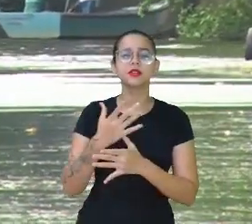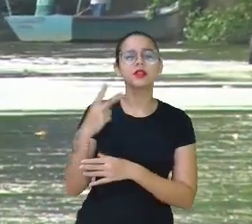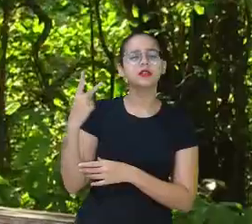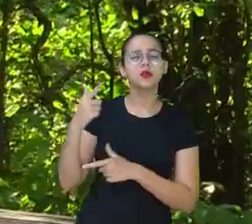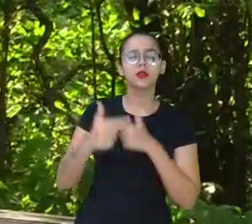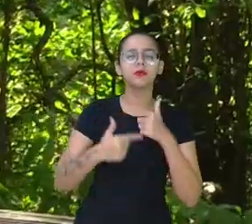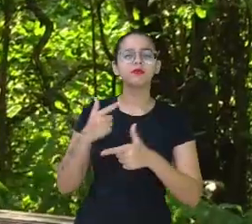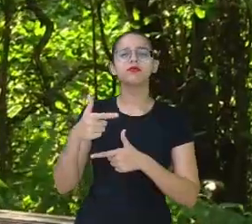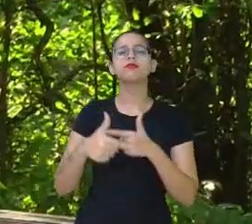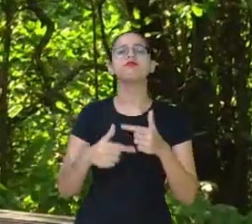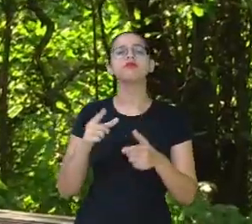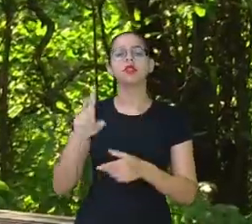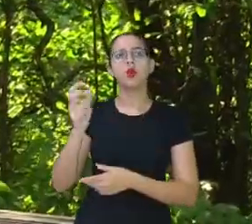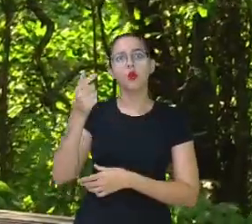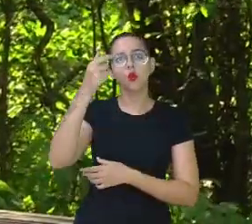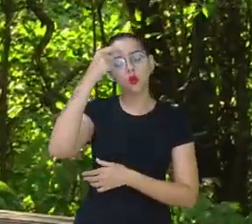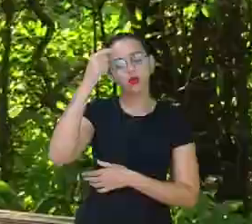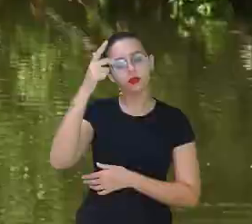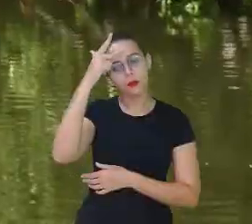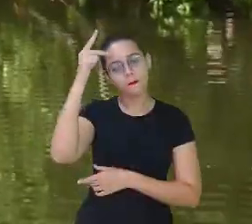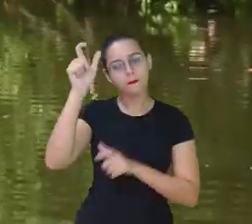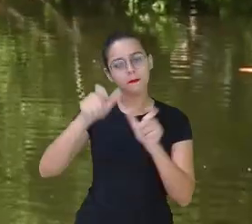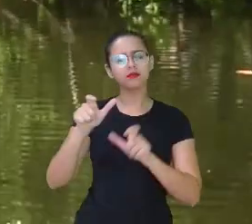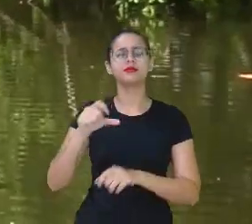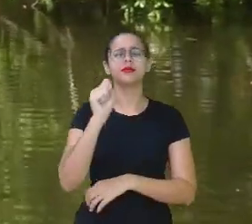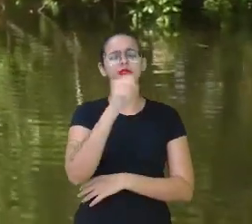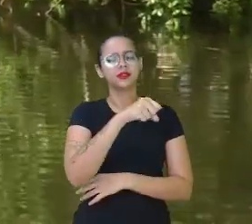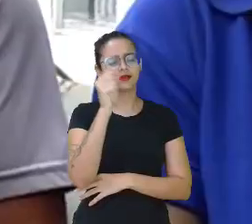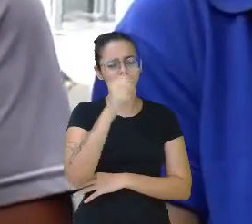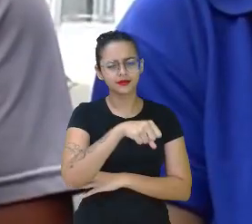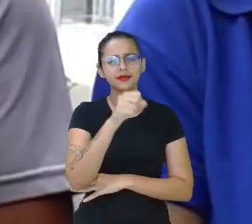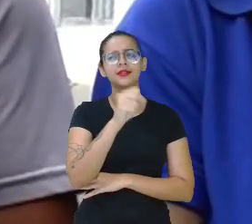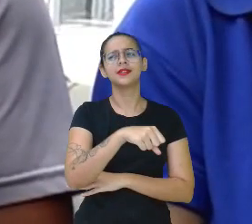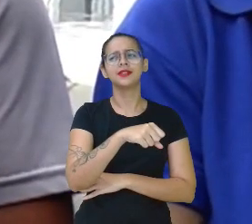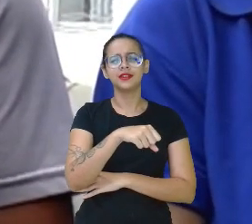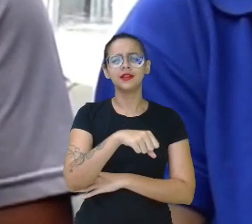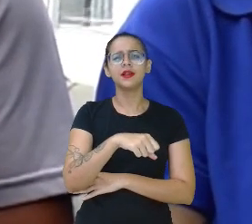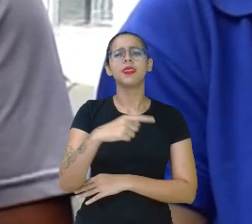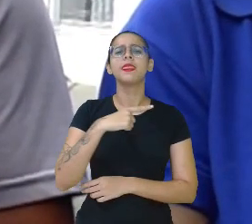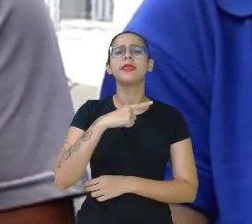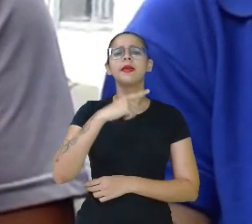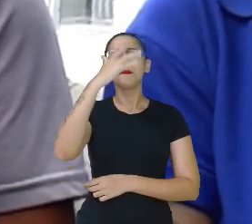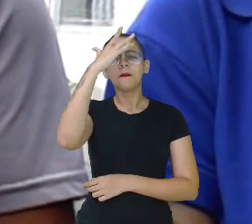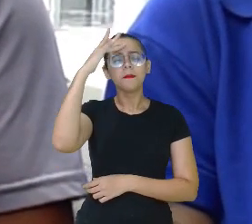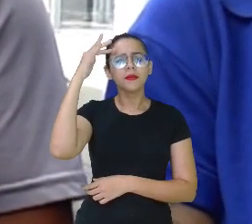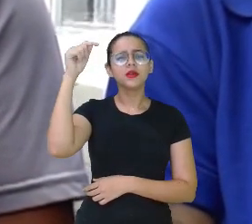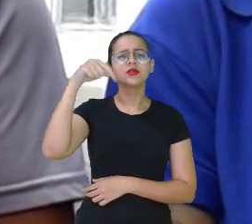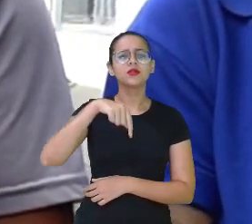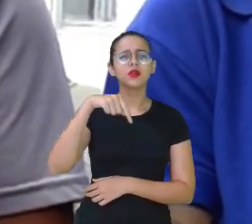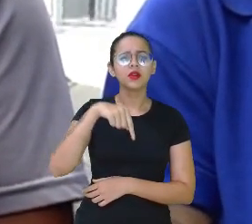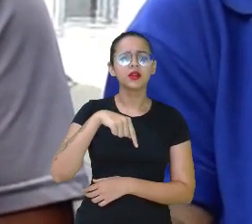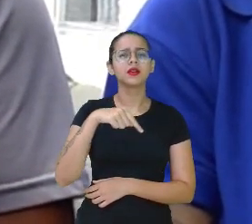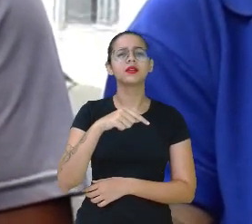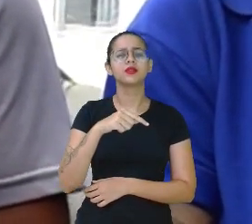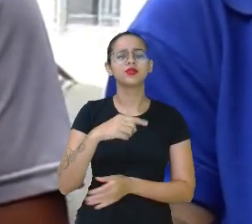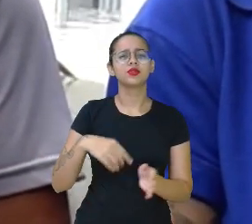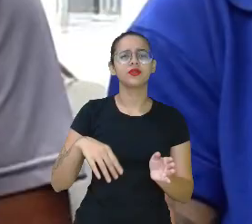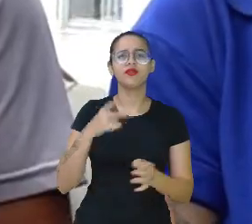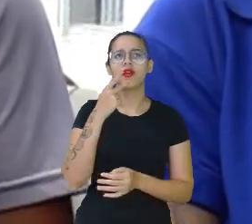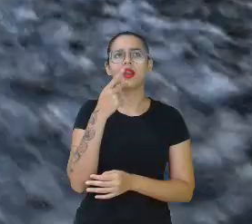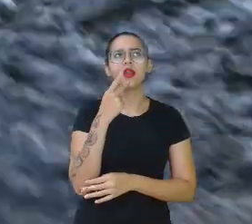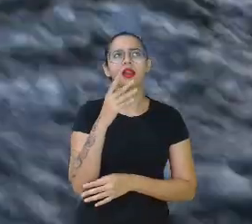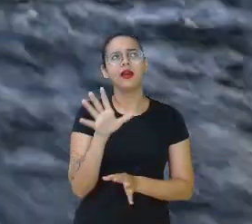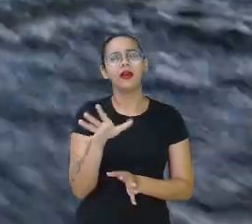senhor traz isso, essa consciência para as pessoas? Sim, sim. Tem pessoas aqui, ainda ontem chegaram os pessoal aqui e me falaram assim,